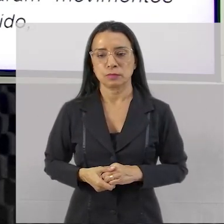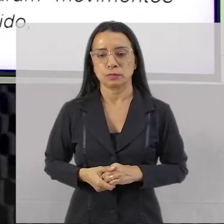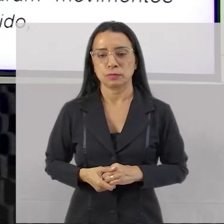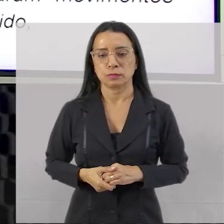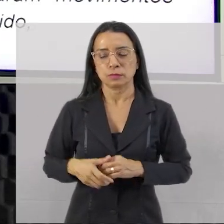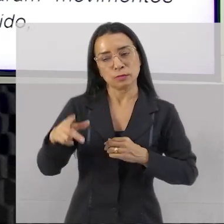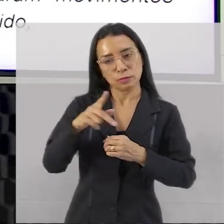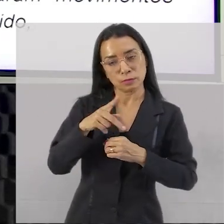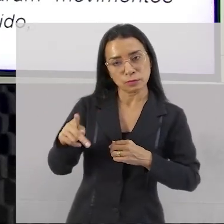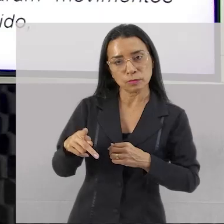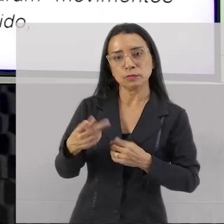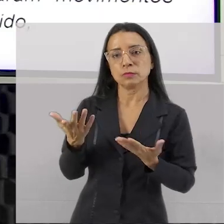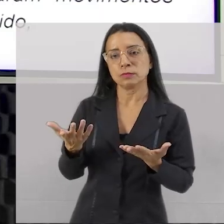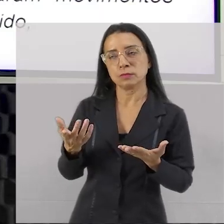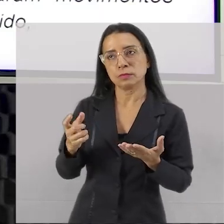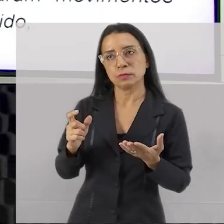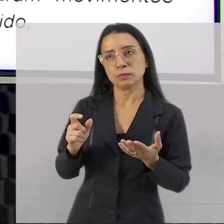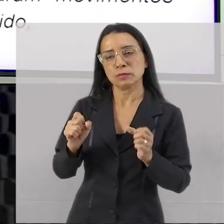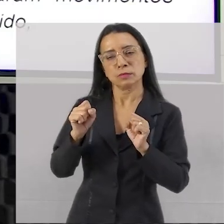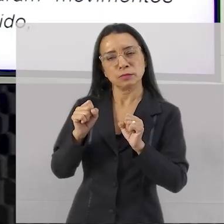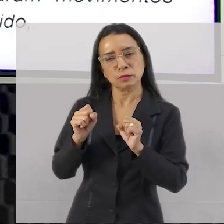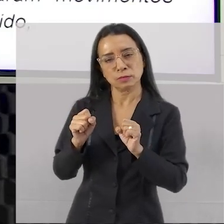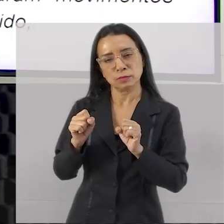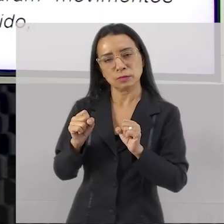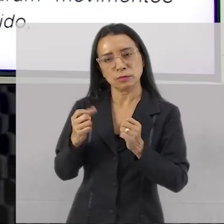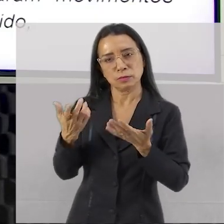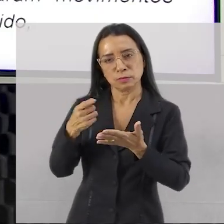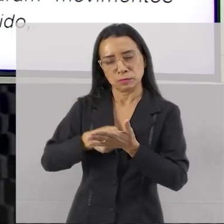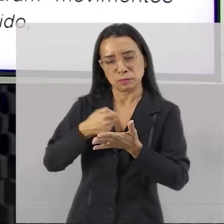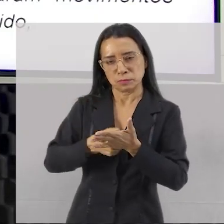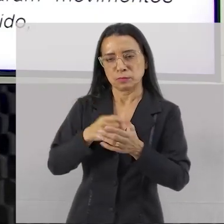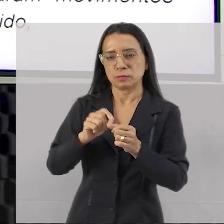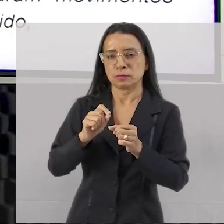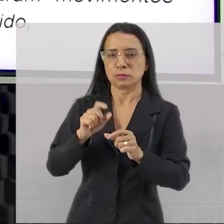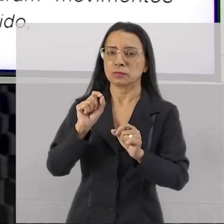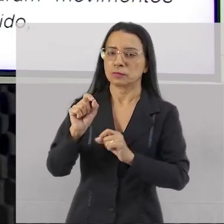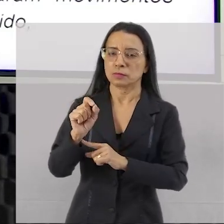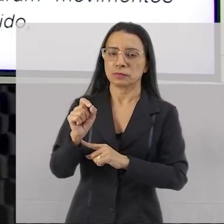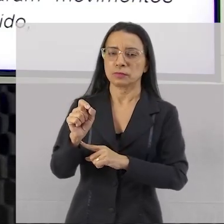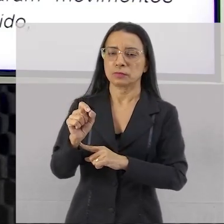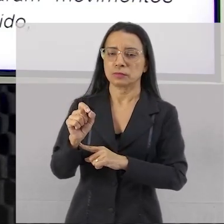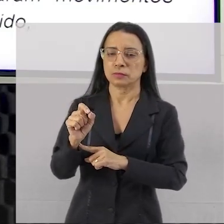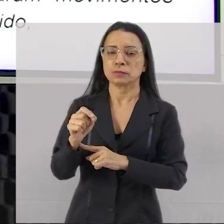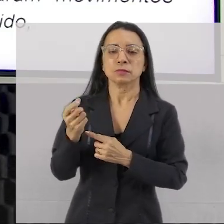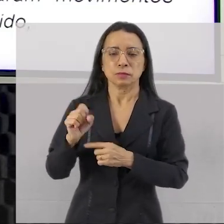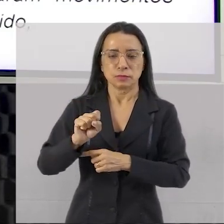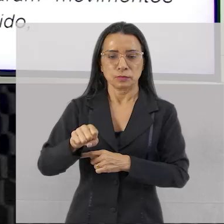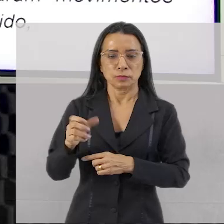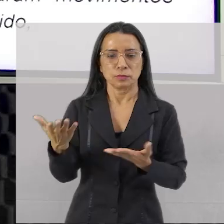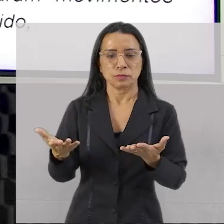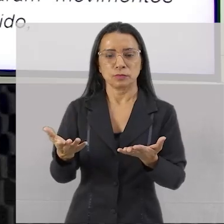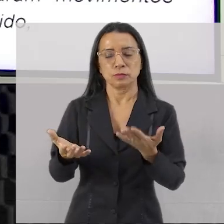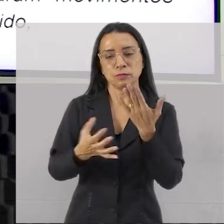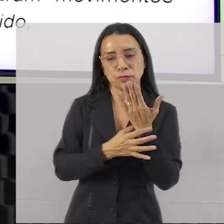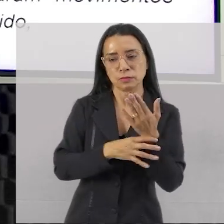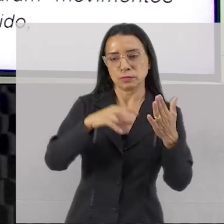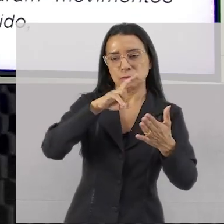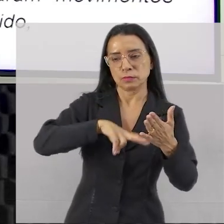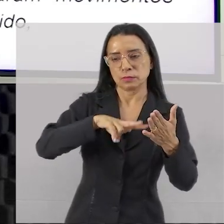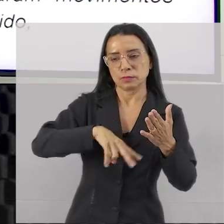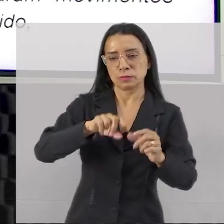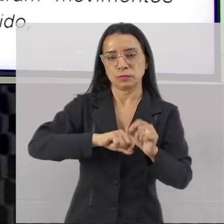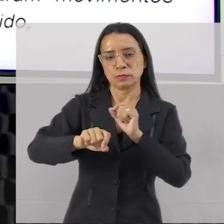fazer isso? Se possível, faça, tá? Então, garanta a leitura dessas três obras, porque o tema vai sair de uma delas